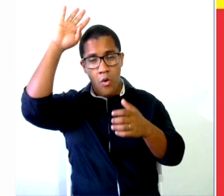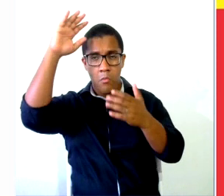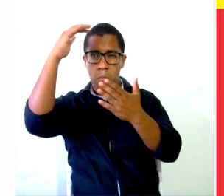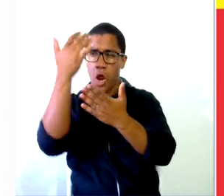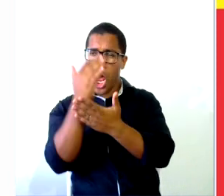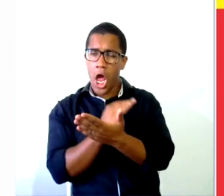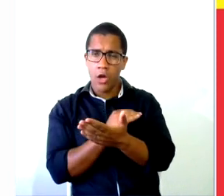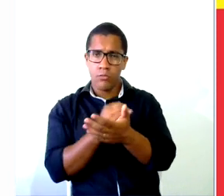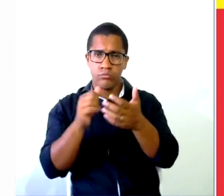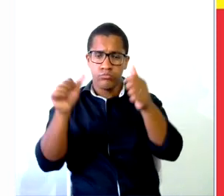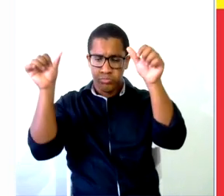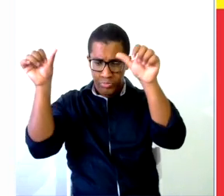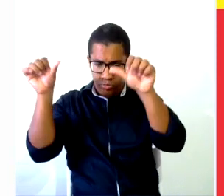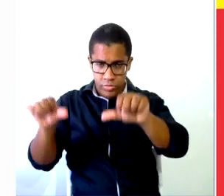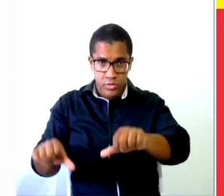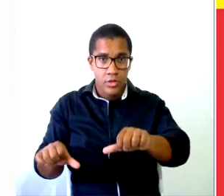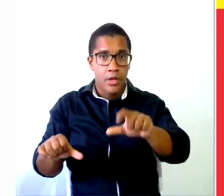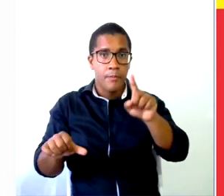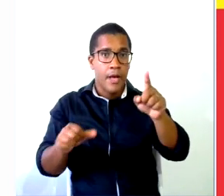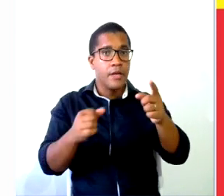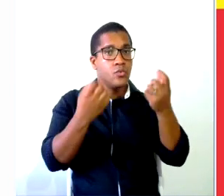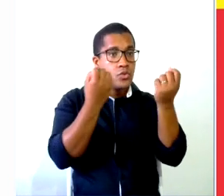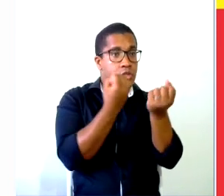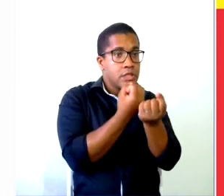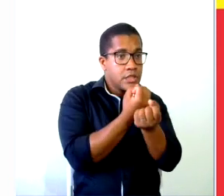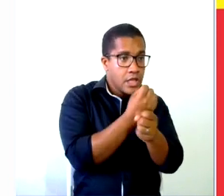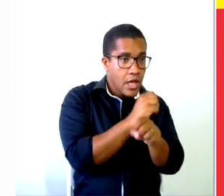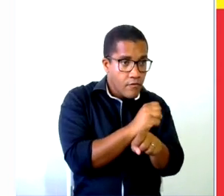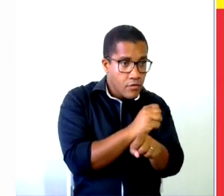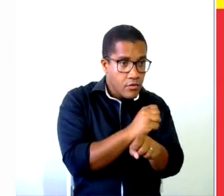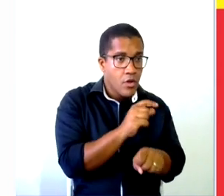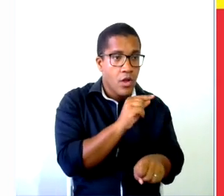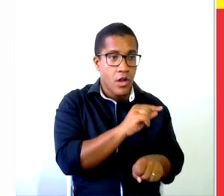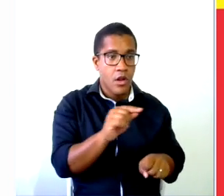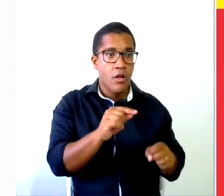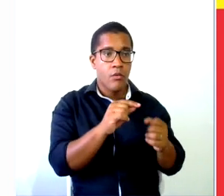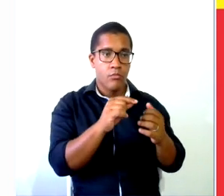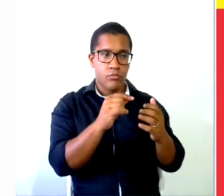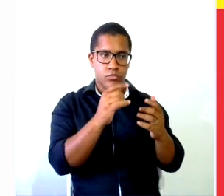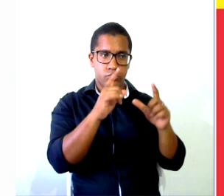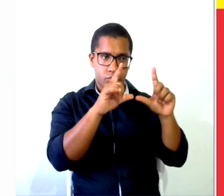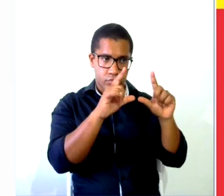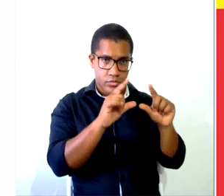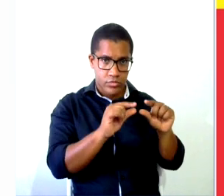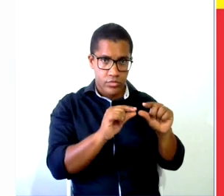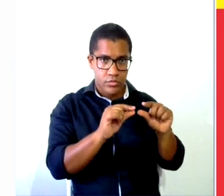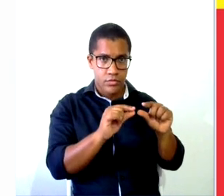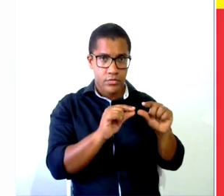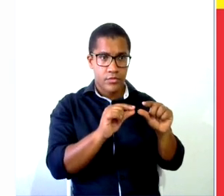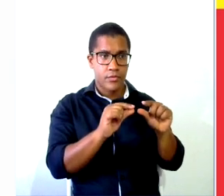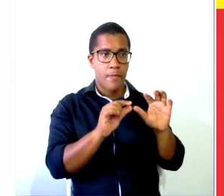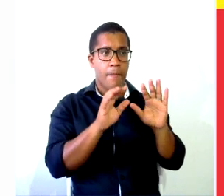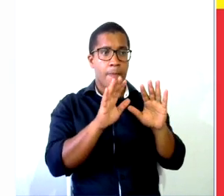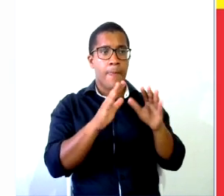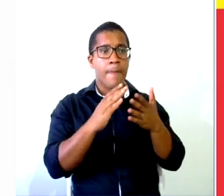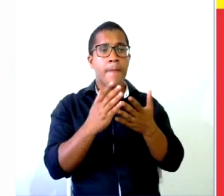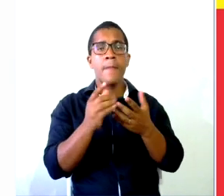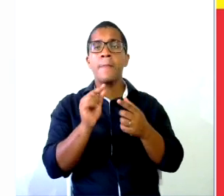escravidão perdurou. Mas houve um regresso, é isso, a uma economia essencialmente